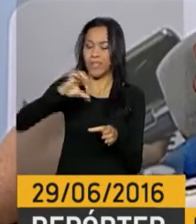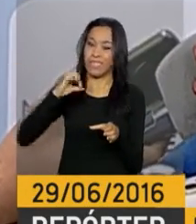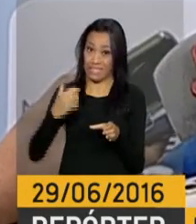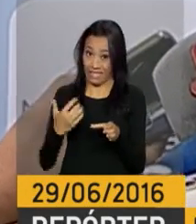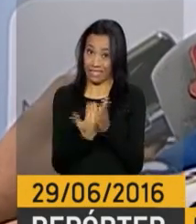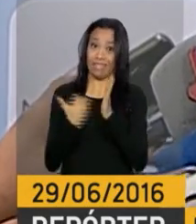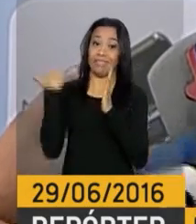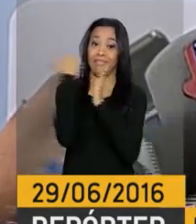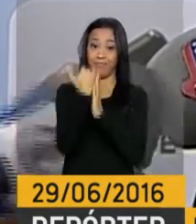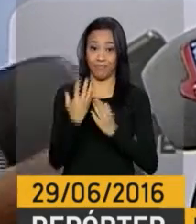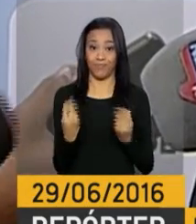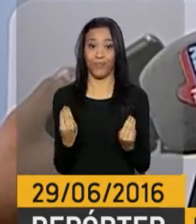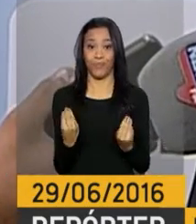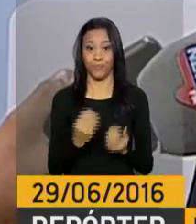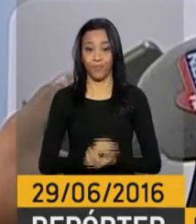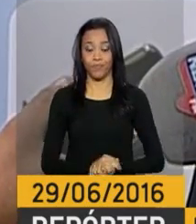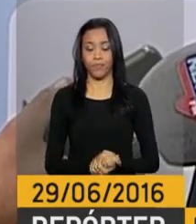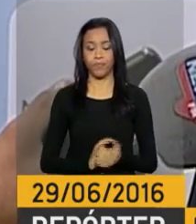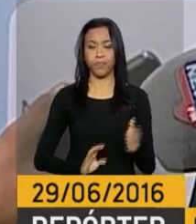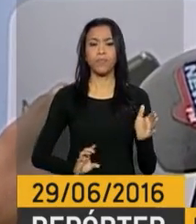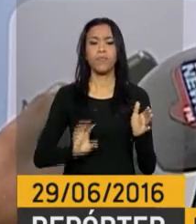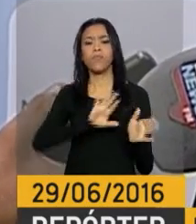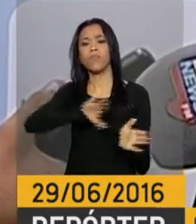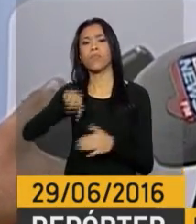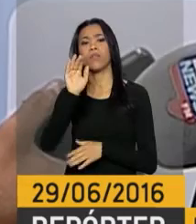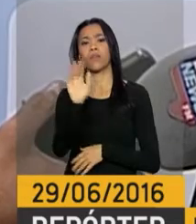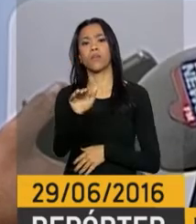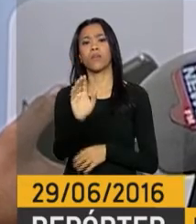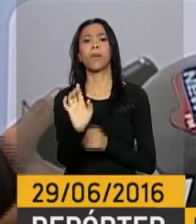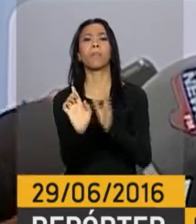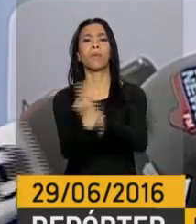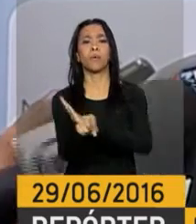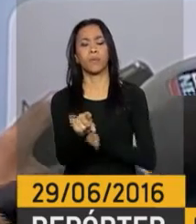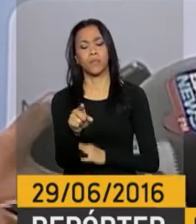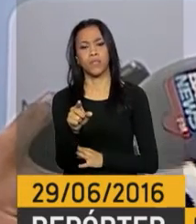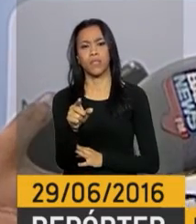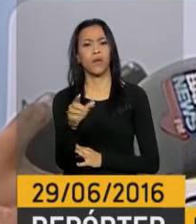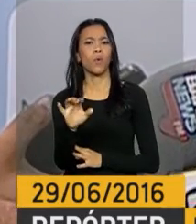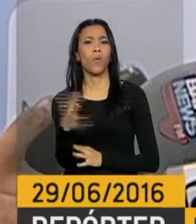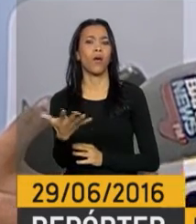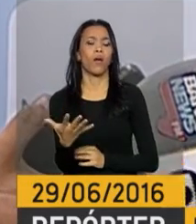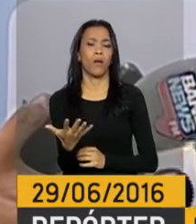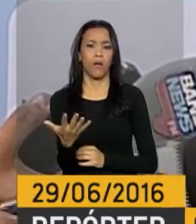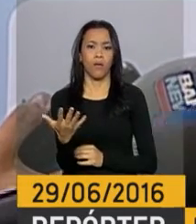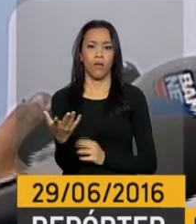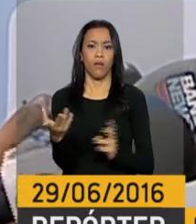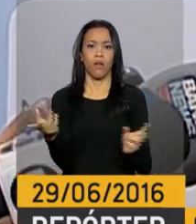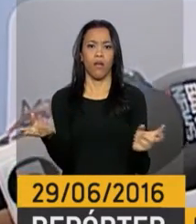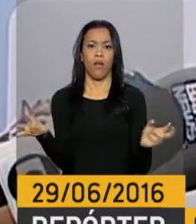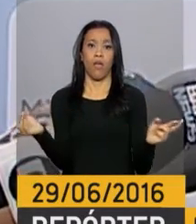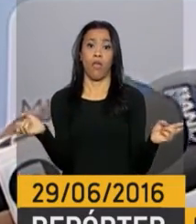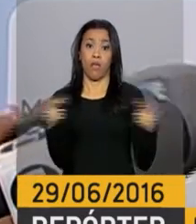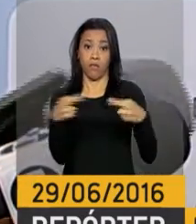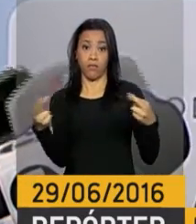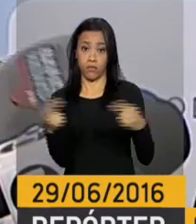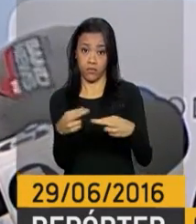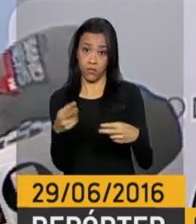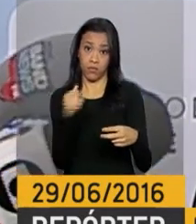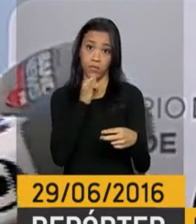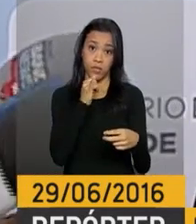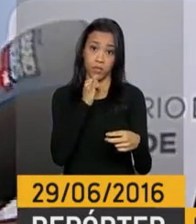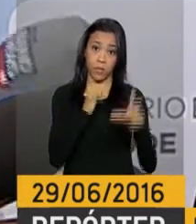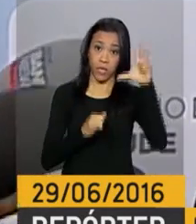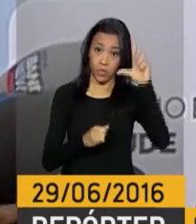consumo. Ministro, eu queria que o senhor falasse sobre isso, tem relação, como eu perguntei antes, qual a relação que vocês fazem entre a redução